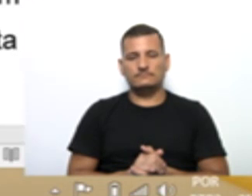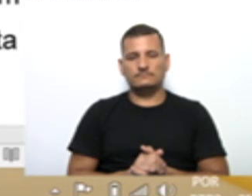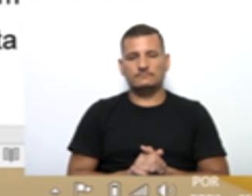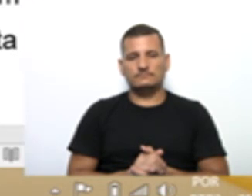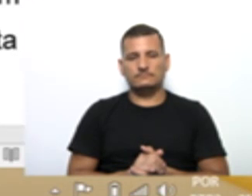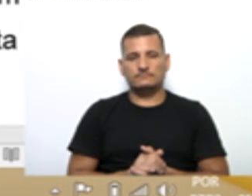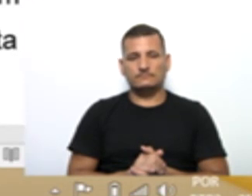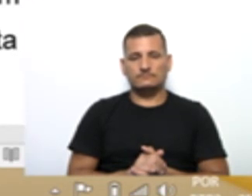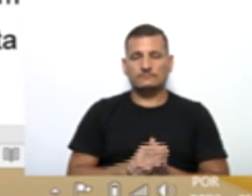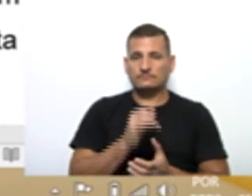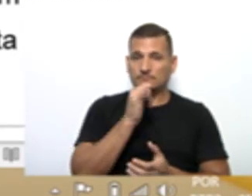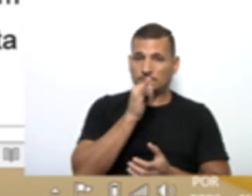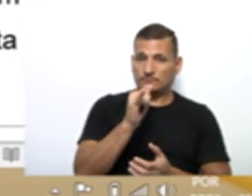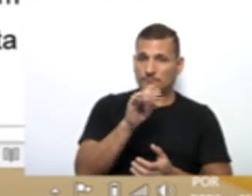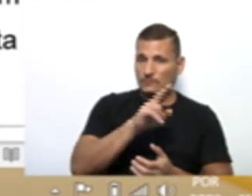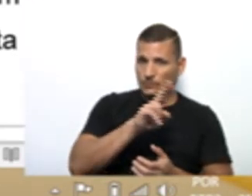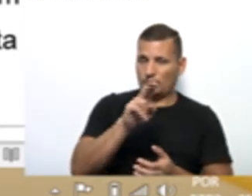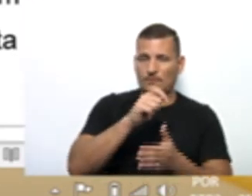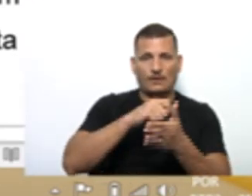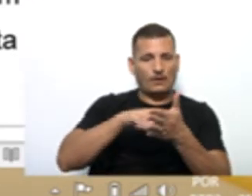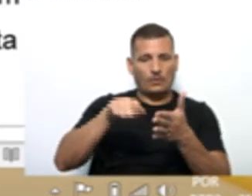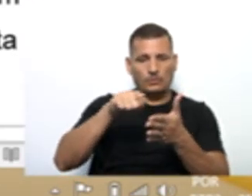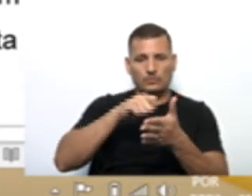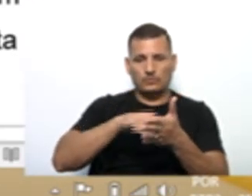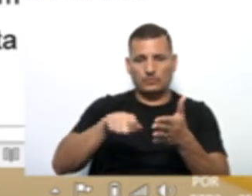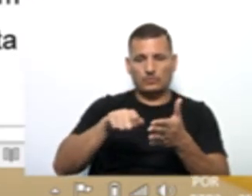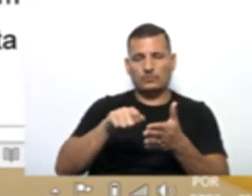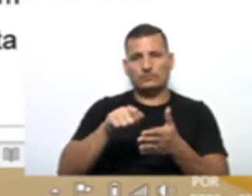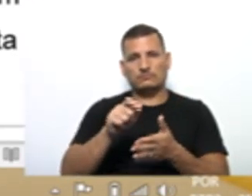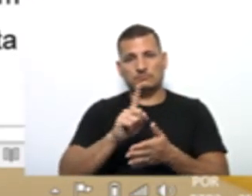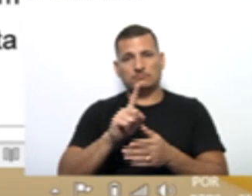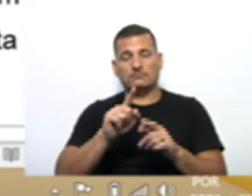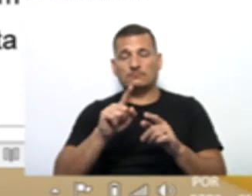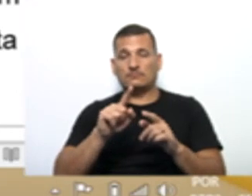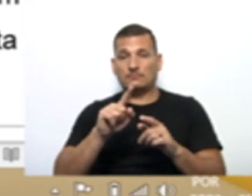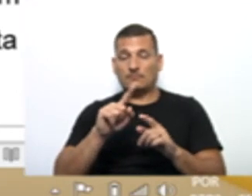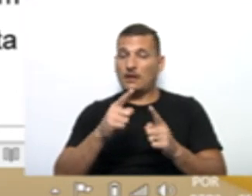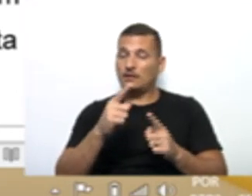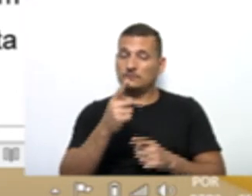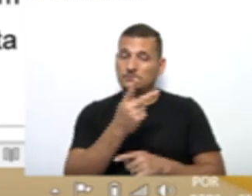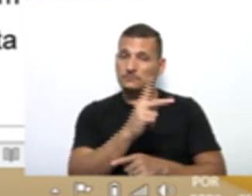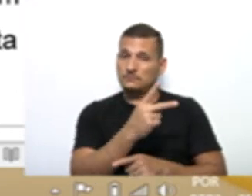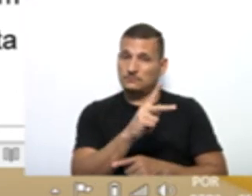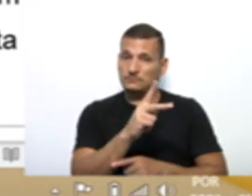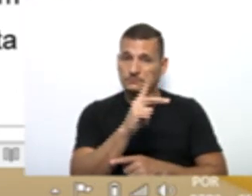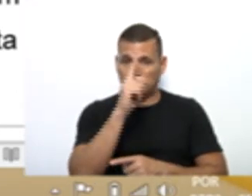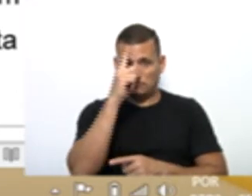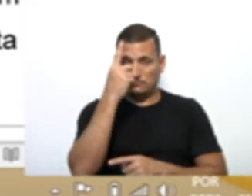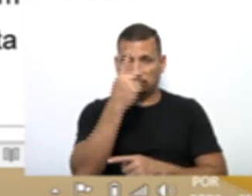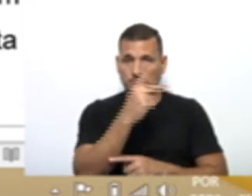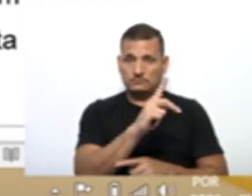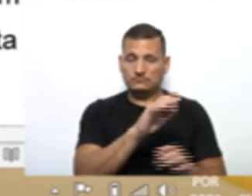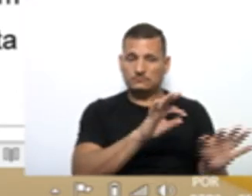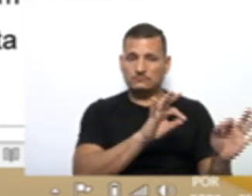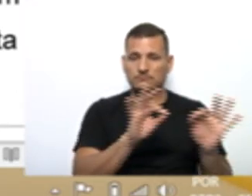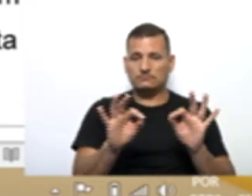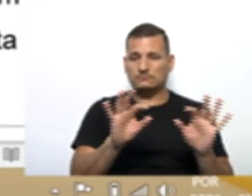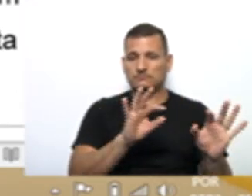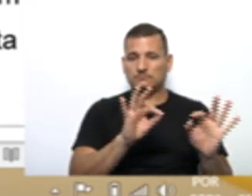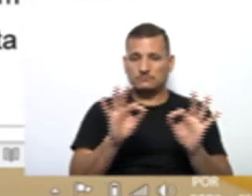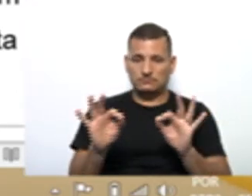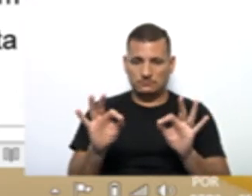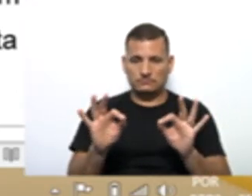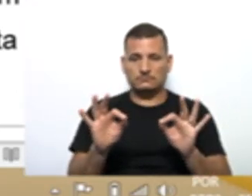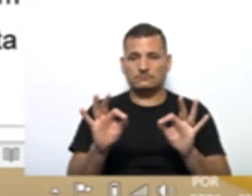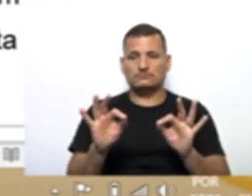não trago na conversa o nome do autor, mas as ideias dele, eu deixo ao final da ideia, abre aspas, e aí